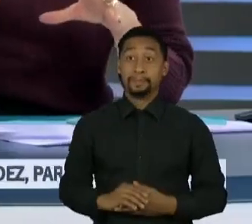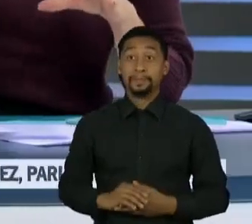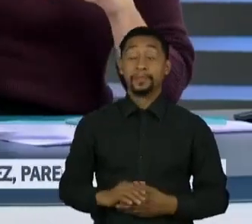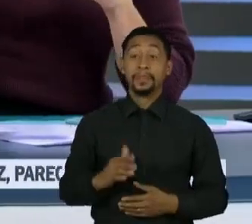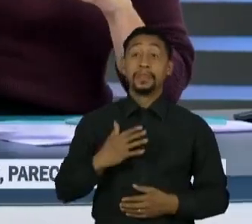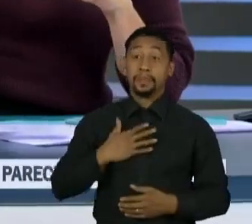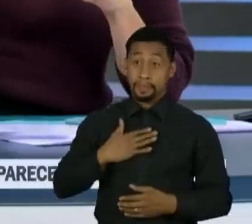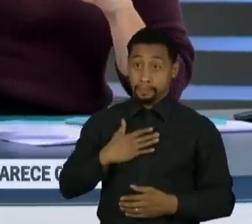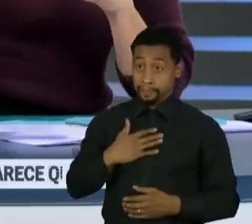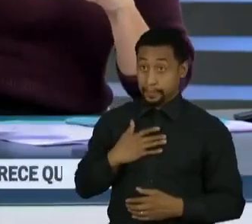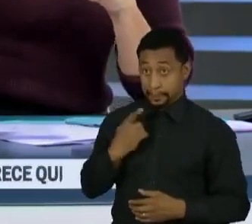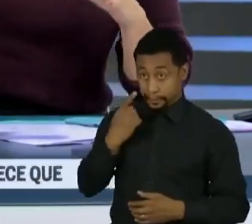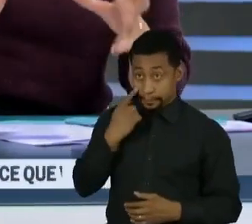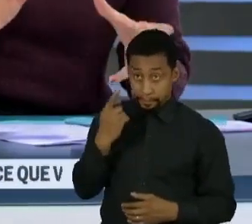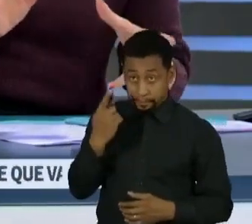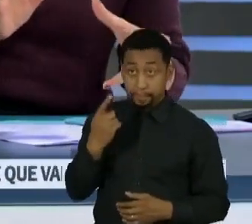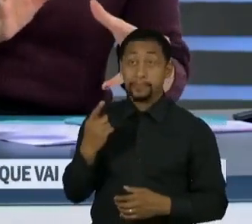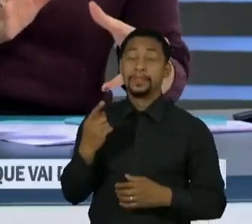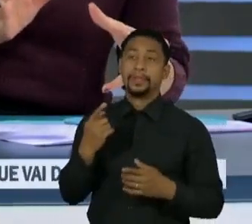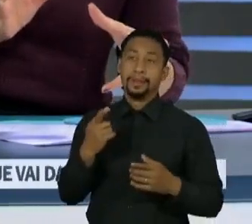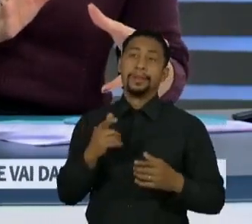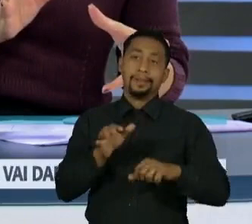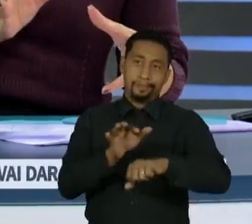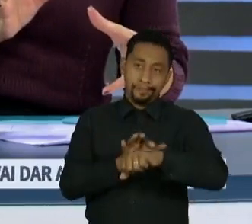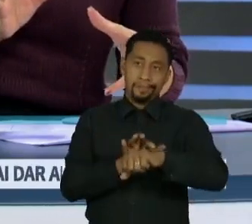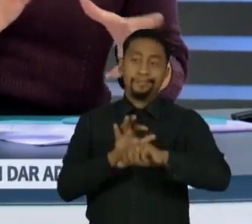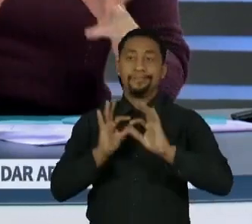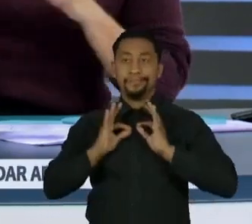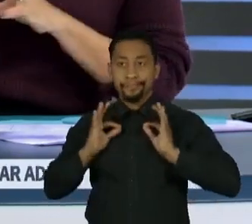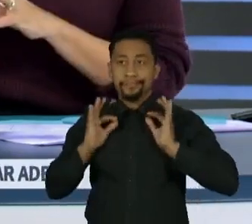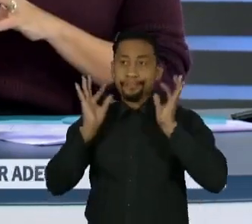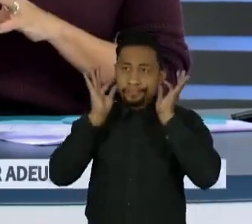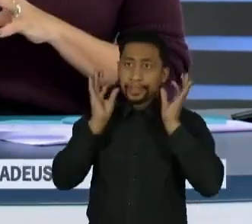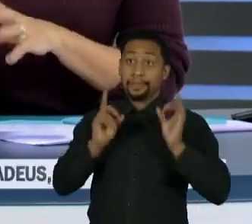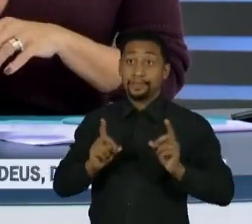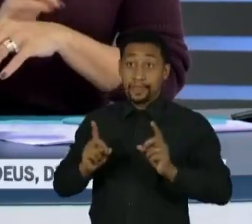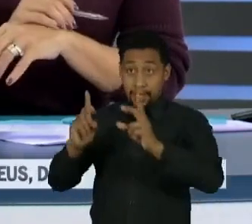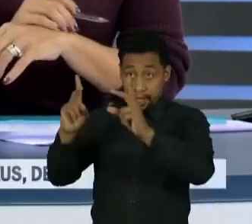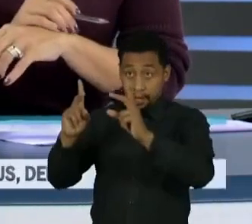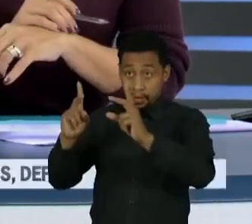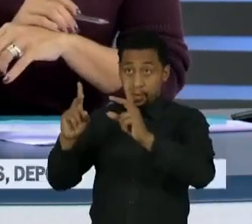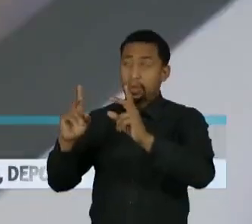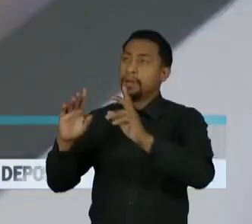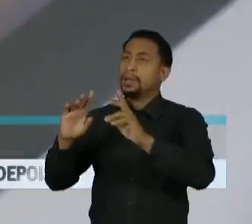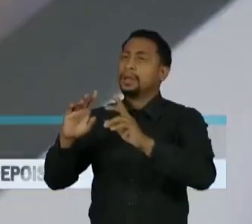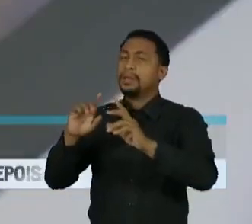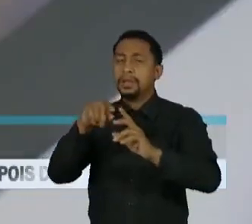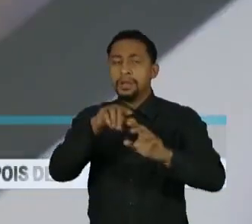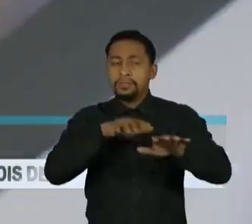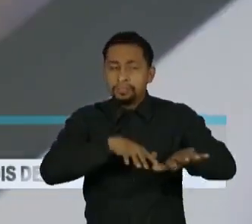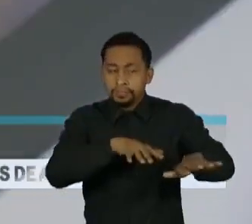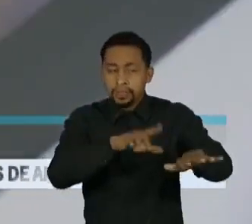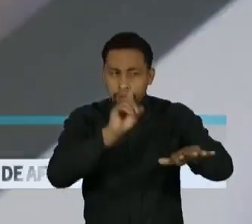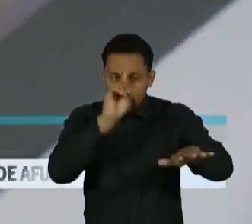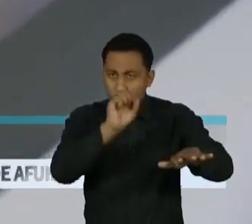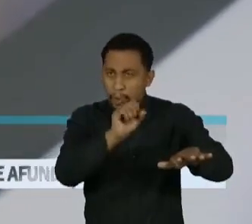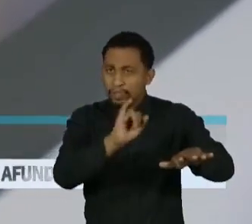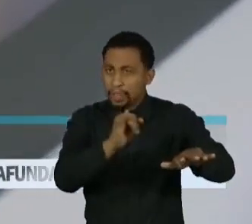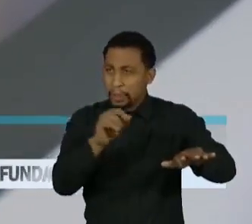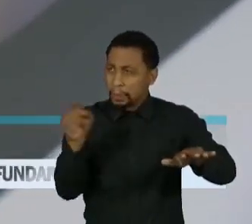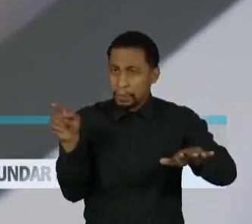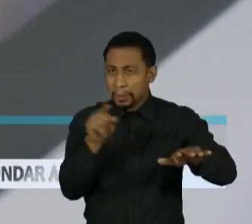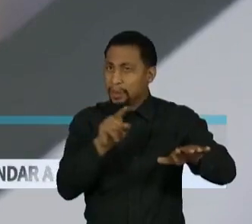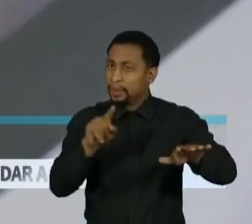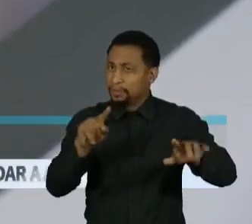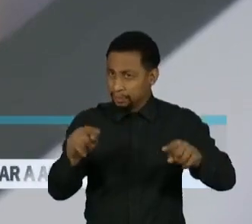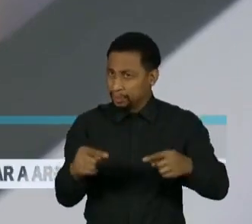estabelecer a relação né da venda desses presentes de estado com oito de Janeiro bom